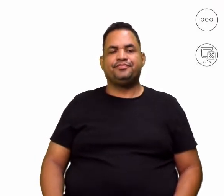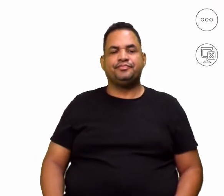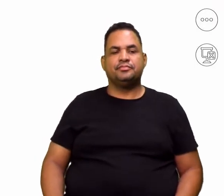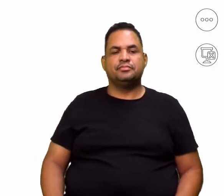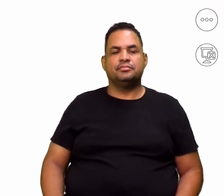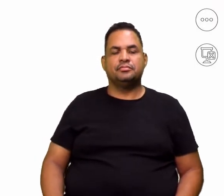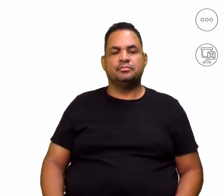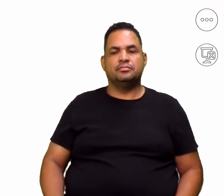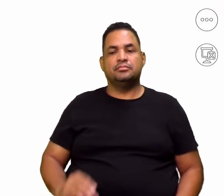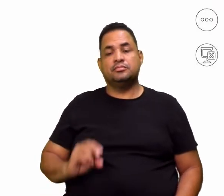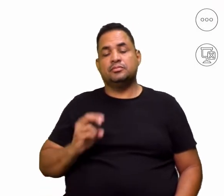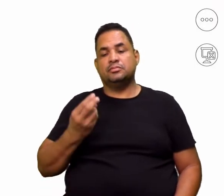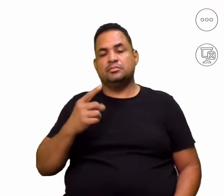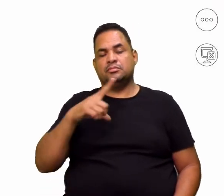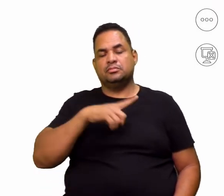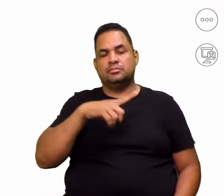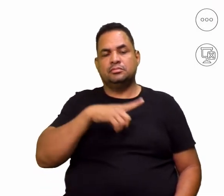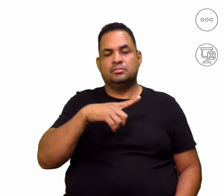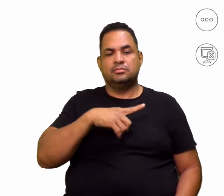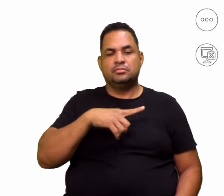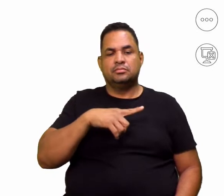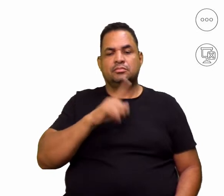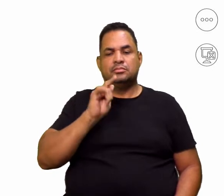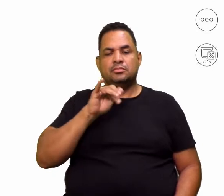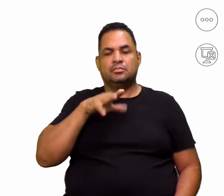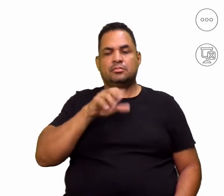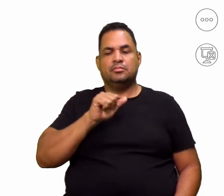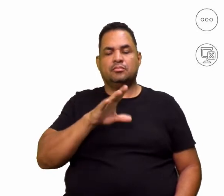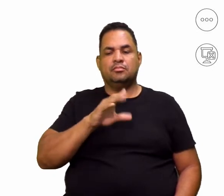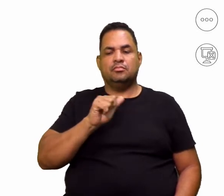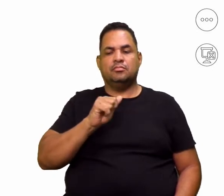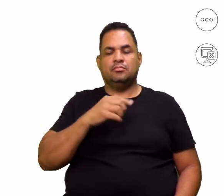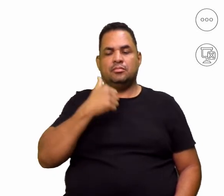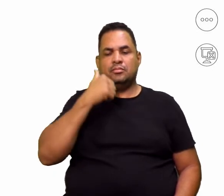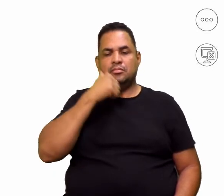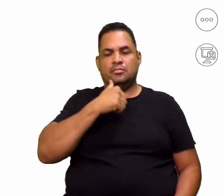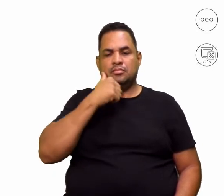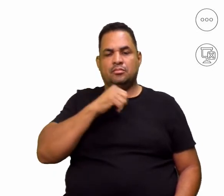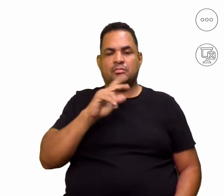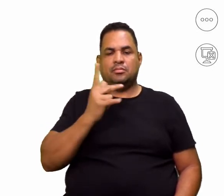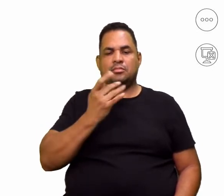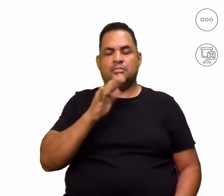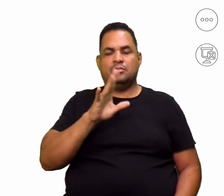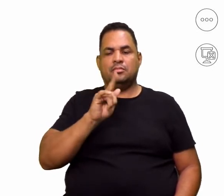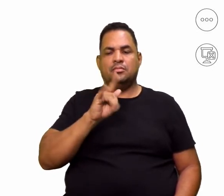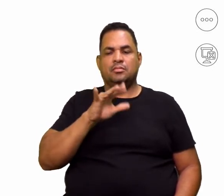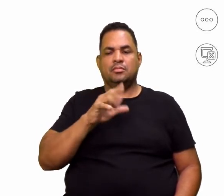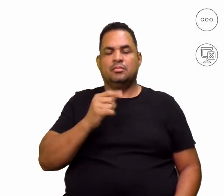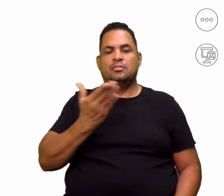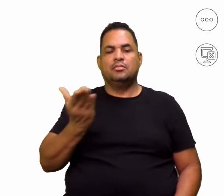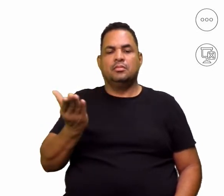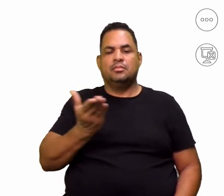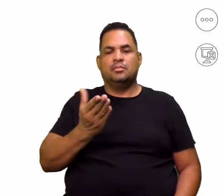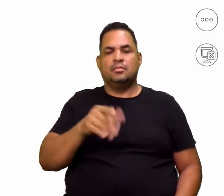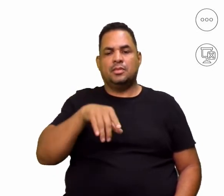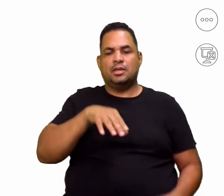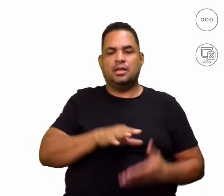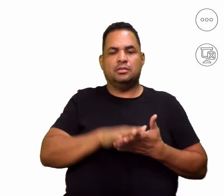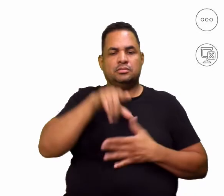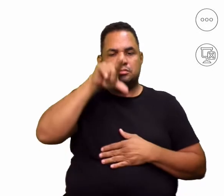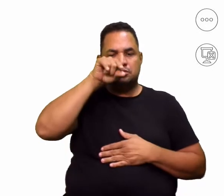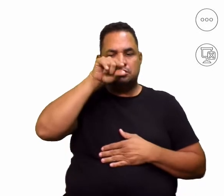X0, ou vão ter os gametas sendo as fêmeas heterogaméticas. Então, elas, as aves,